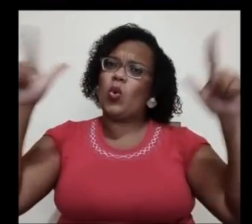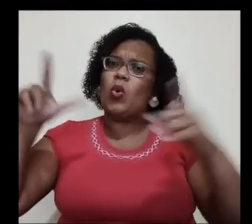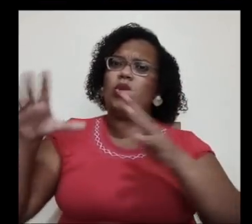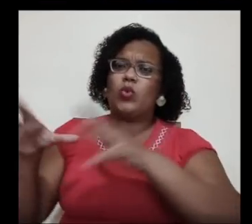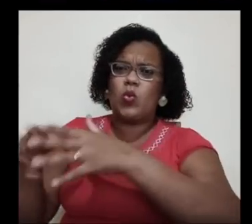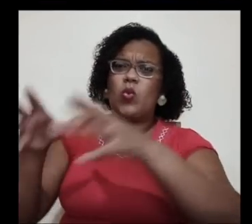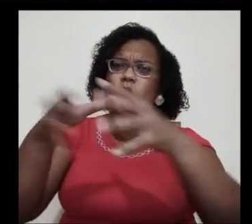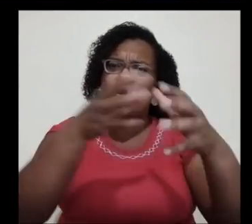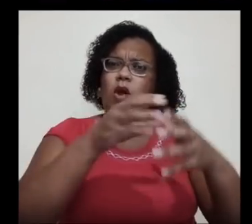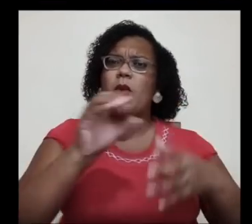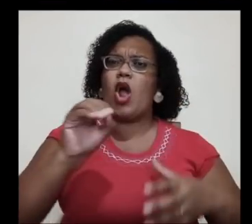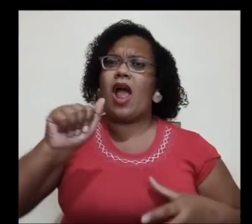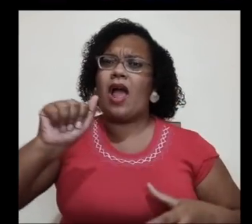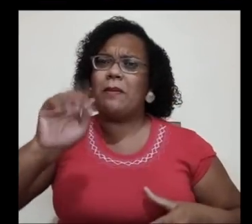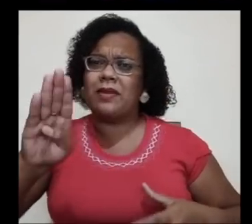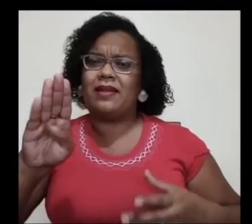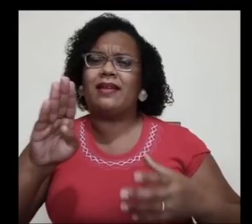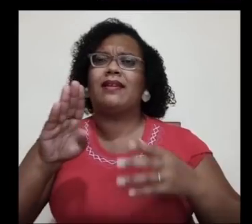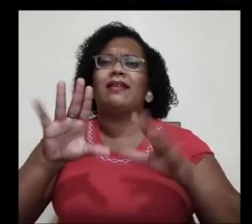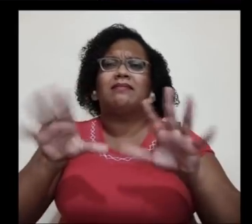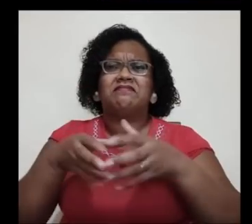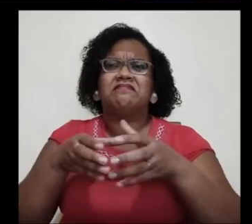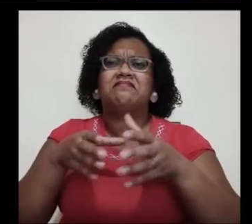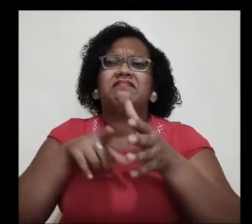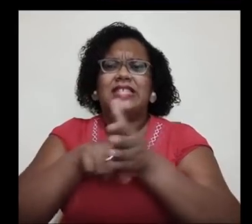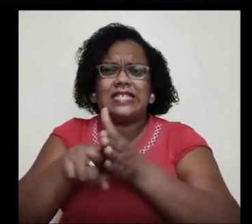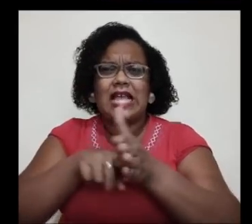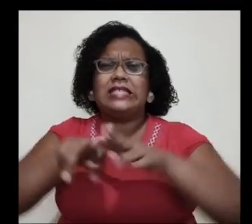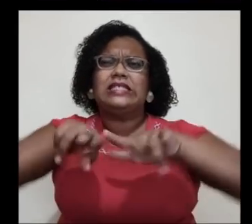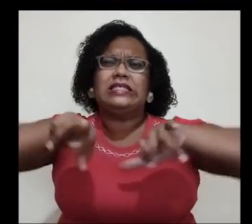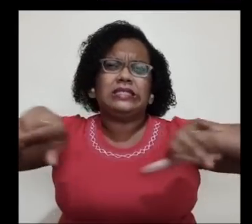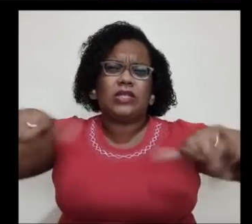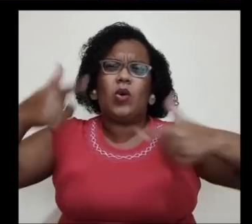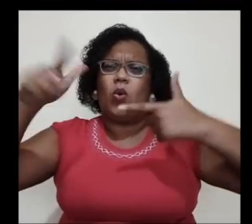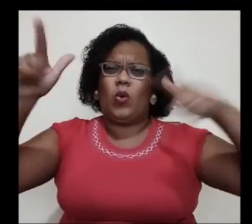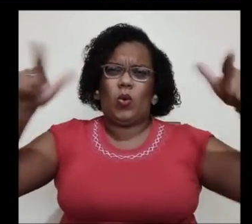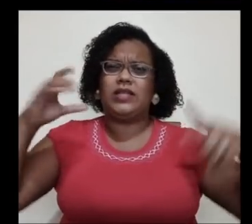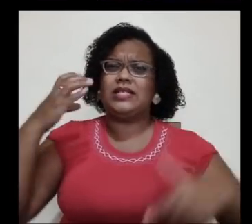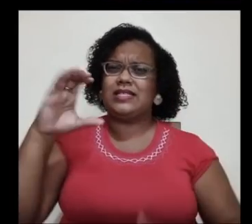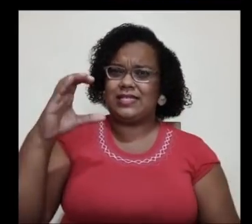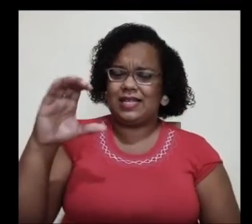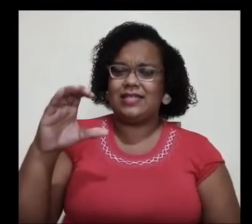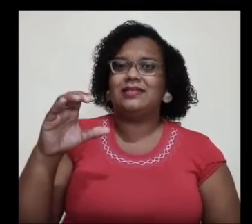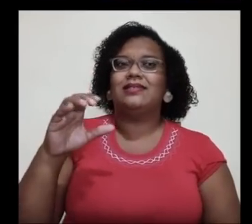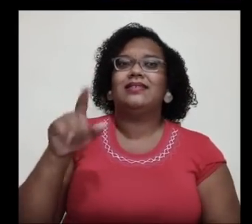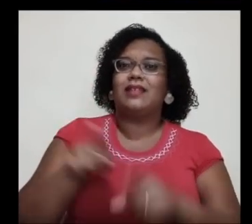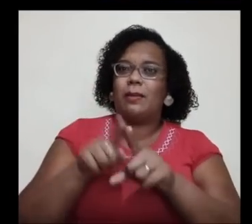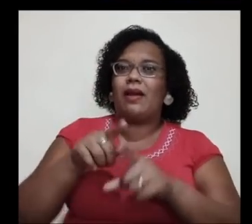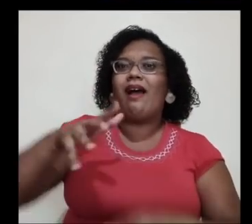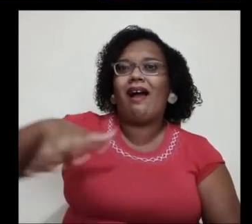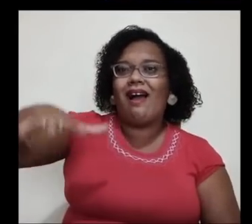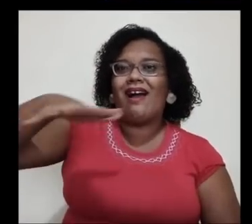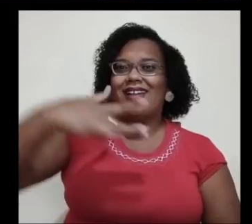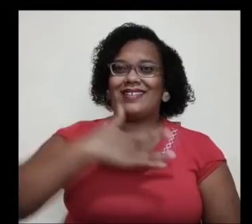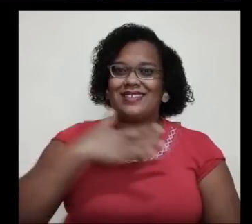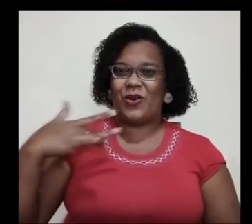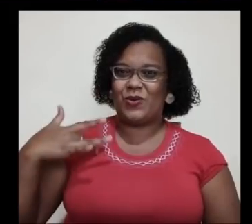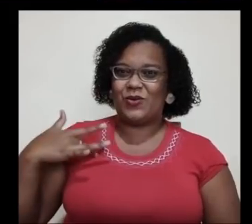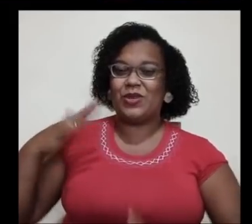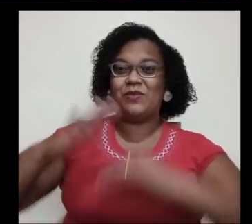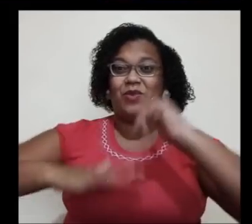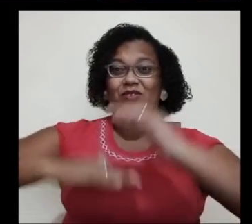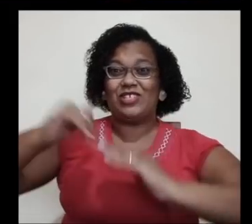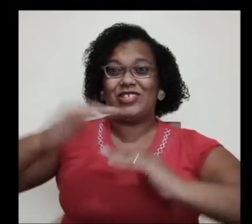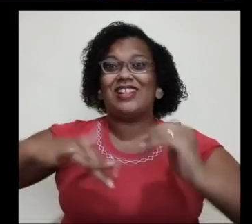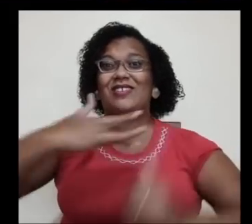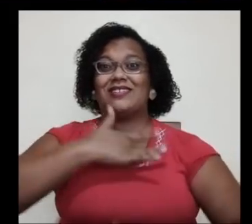a Academia Brasileira de Ciências e outras, as entidades da área da saúde, os profissionais da